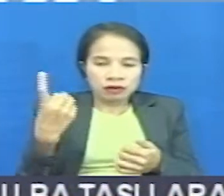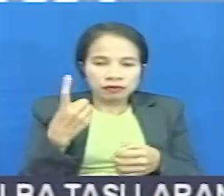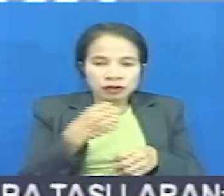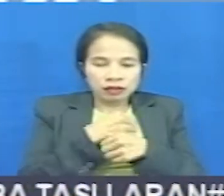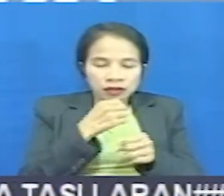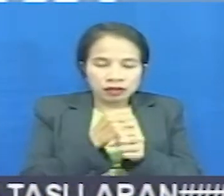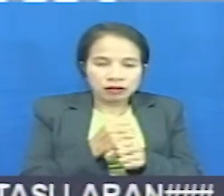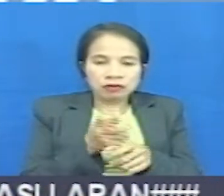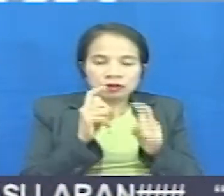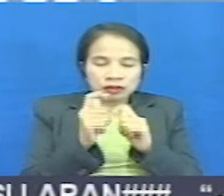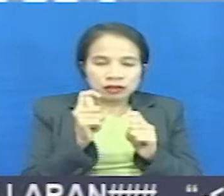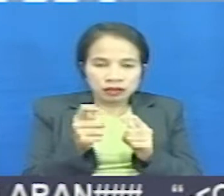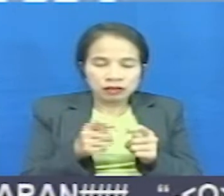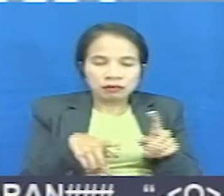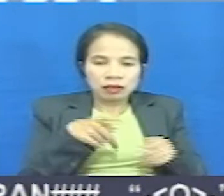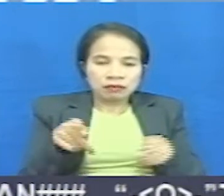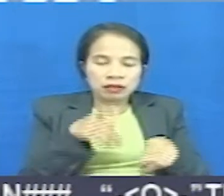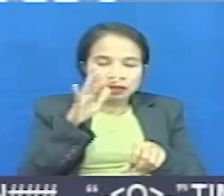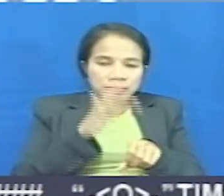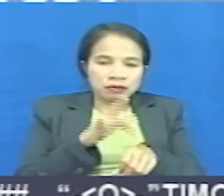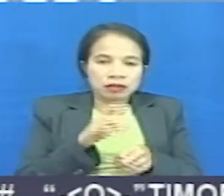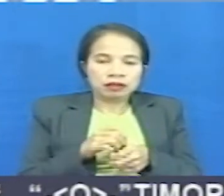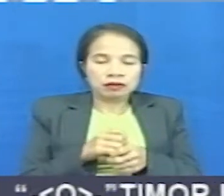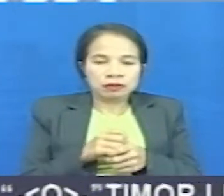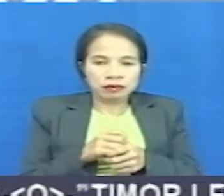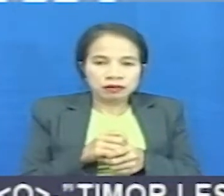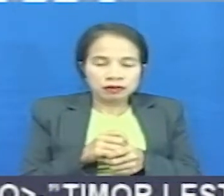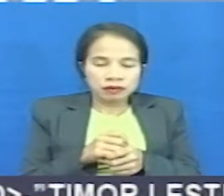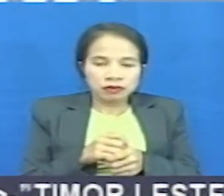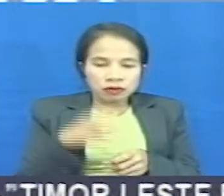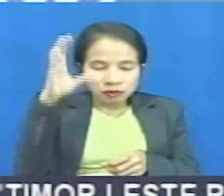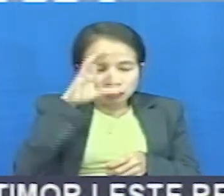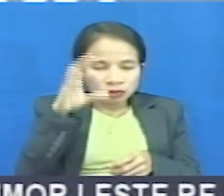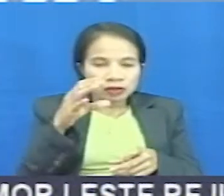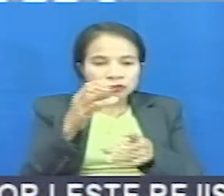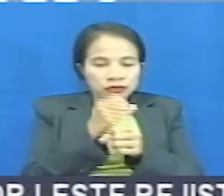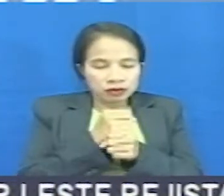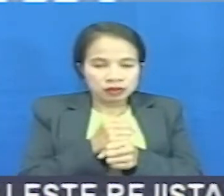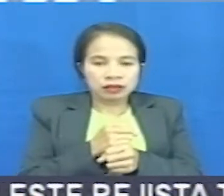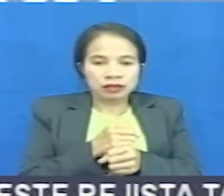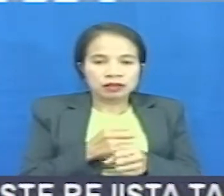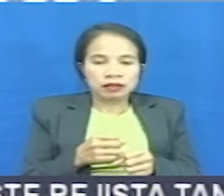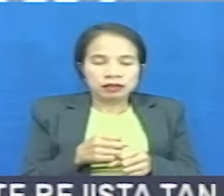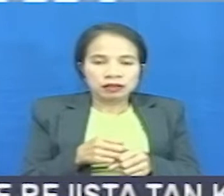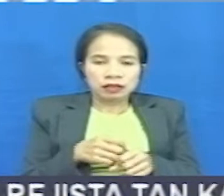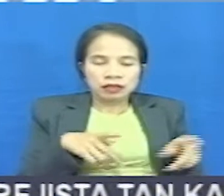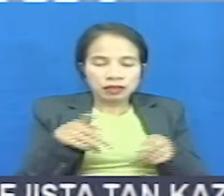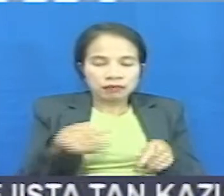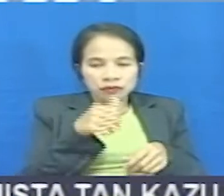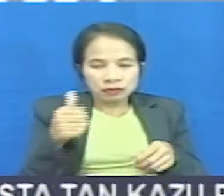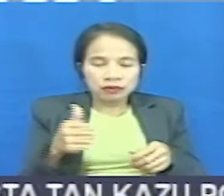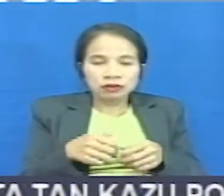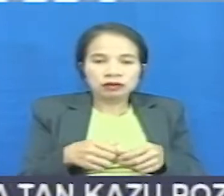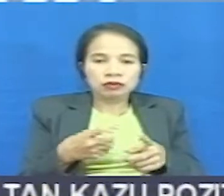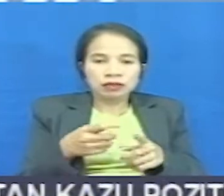ela rastreio para contacto Sirahoto, russo caso fome IDNE. Nomos buka tu foti tanah mostra seluk husi aldeia Sernebe